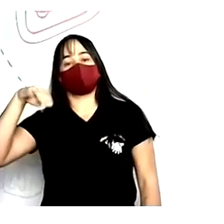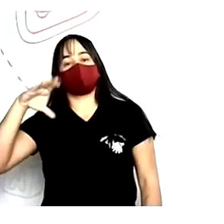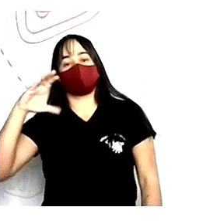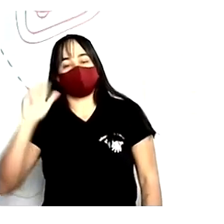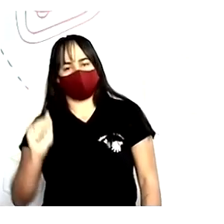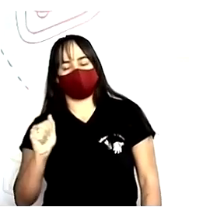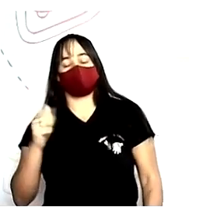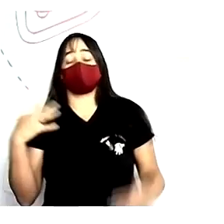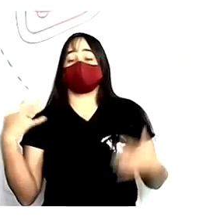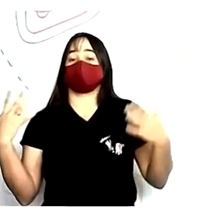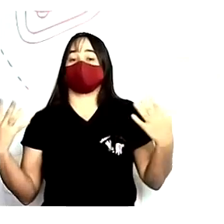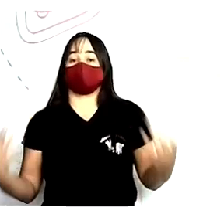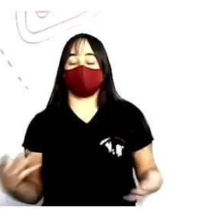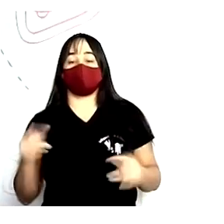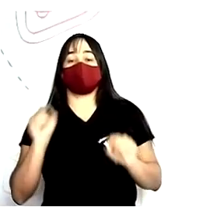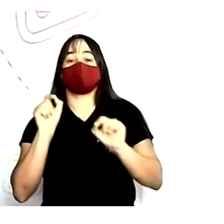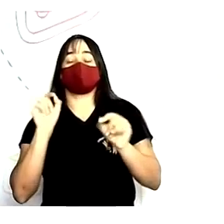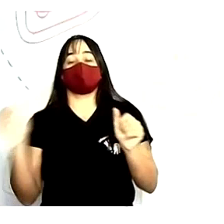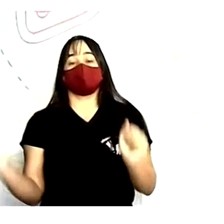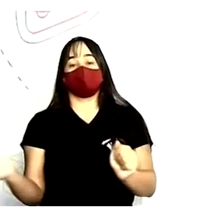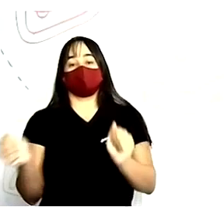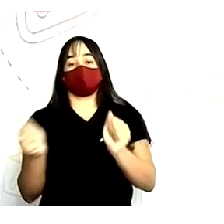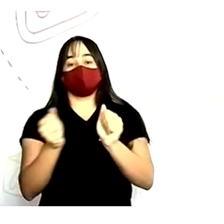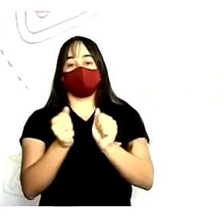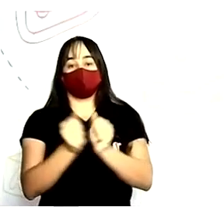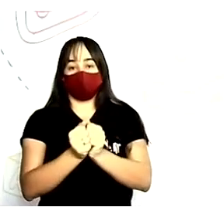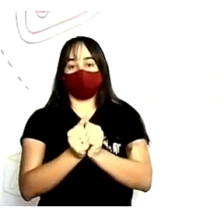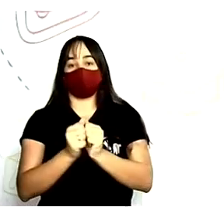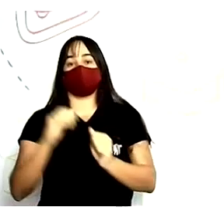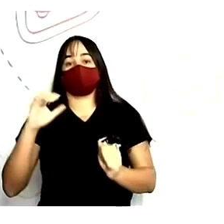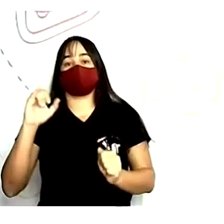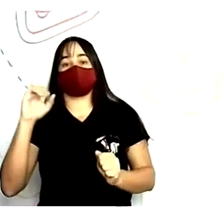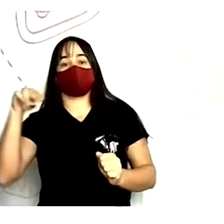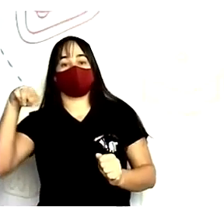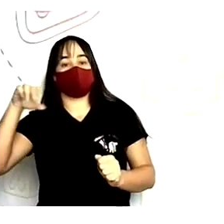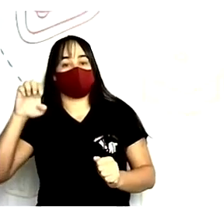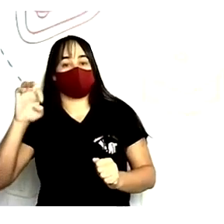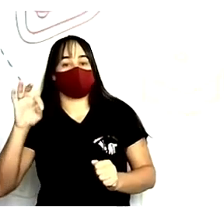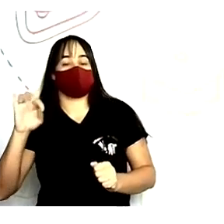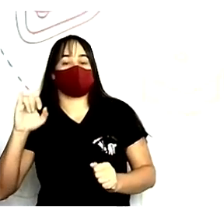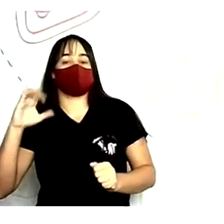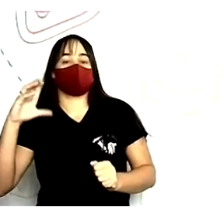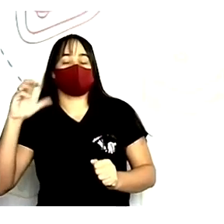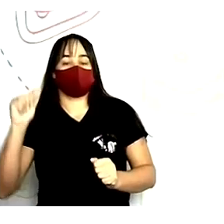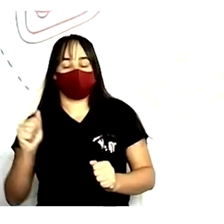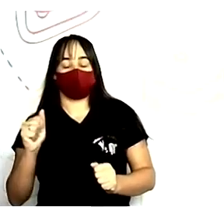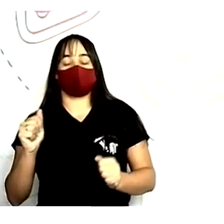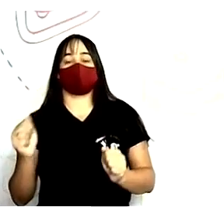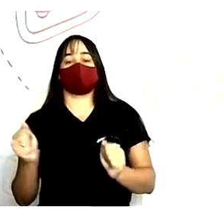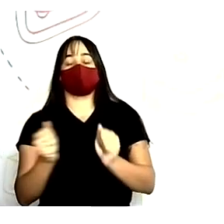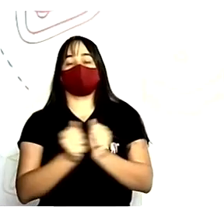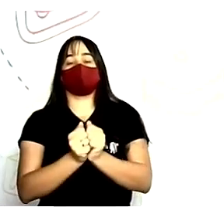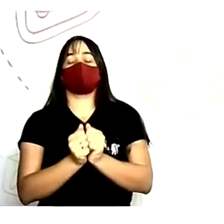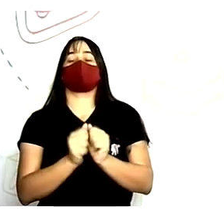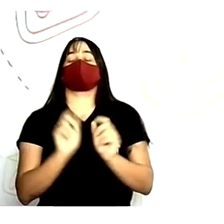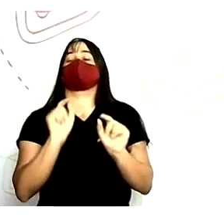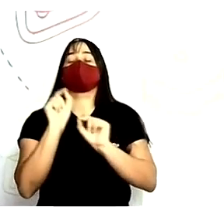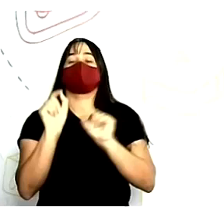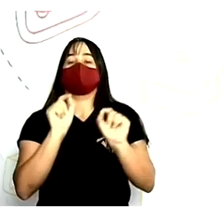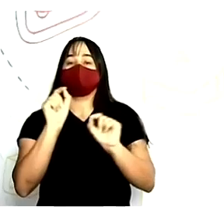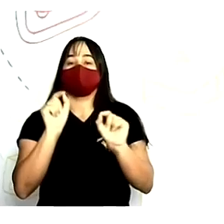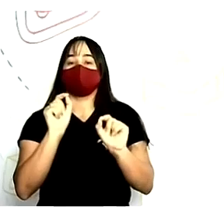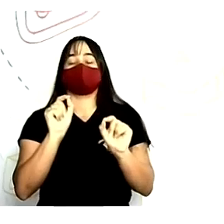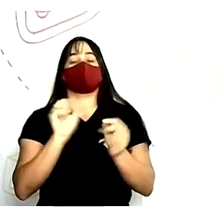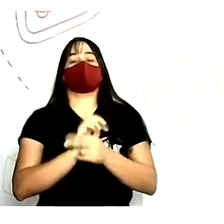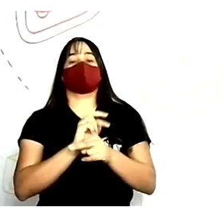energia térmica é a soma da energia cinética e potencial associada aos elementos microscópicos,